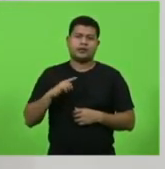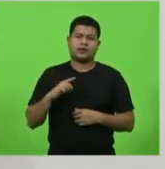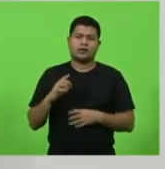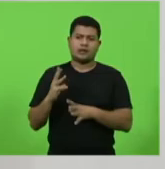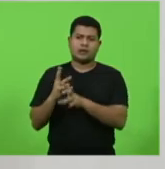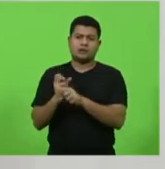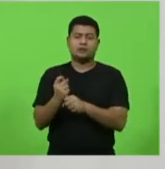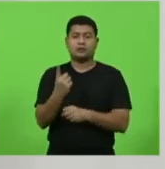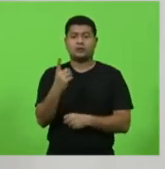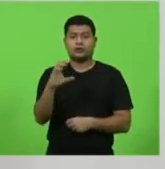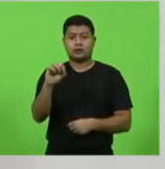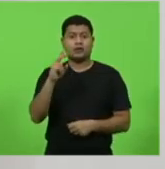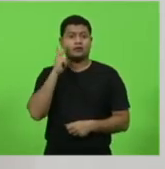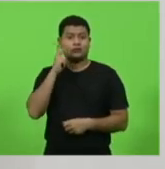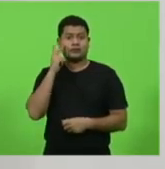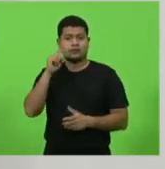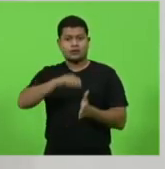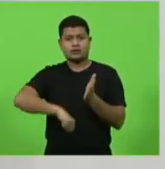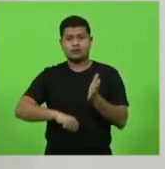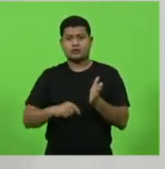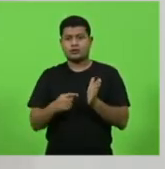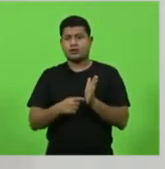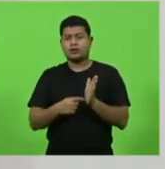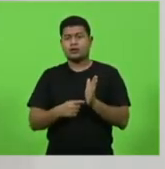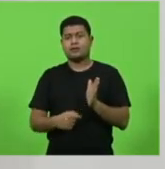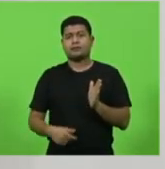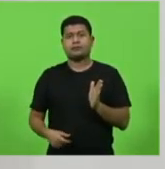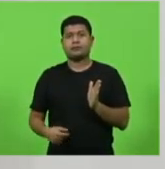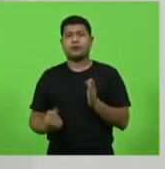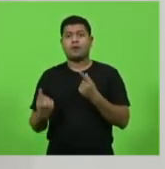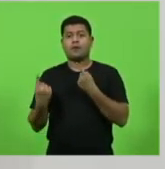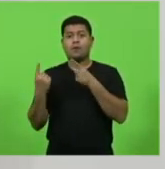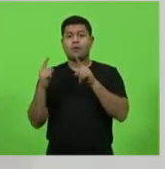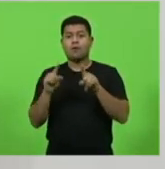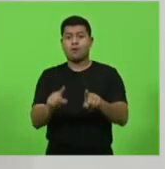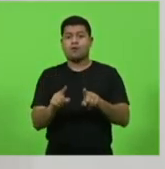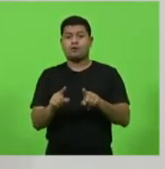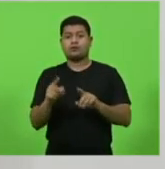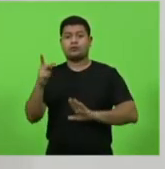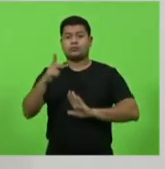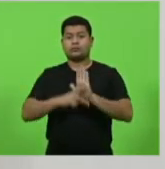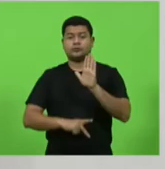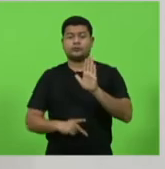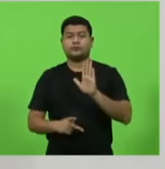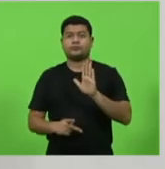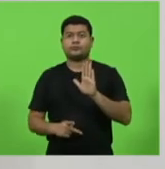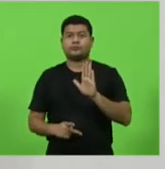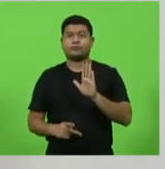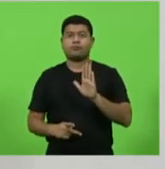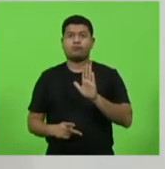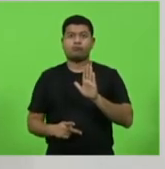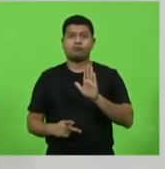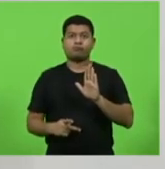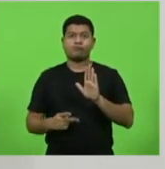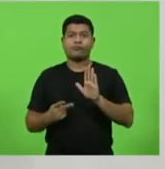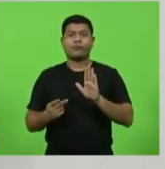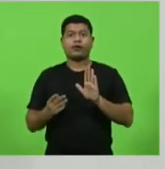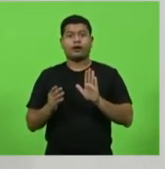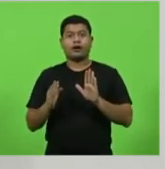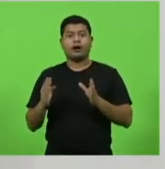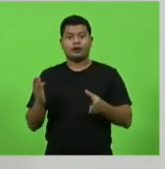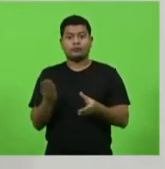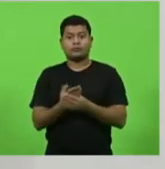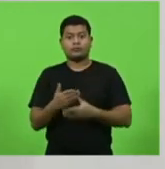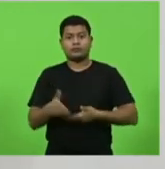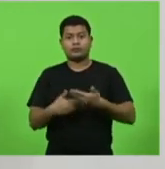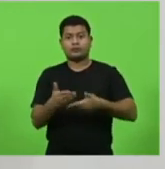3, 6, 9, 10 vereadores que assinaram, contrários ao projeto que está nessa casa agora